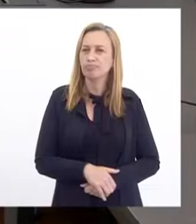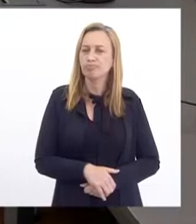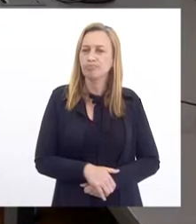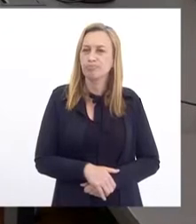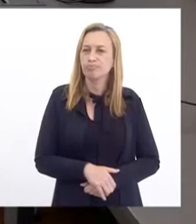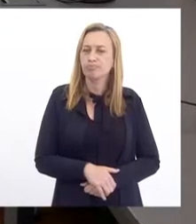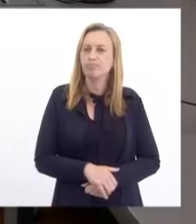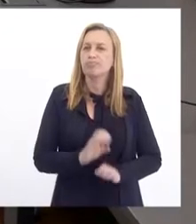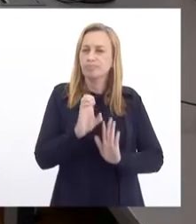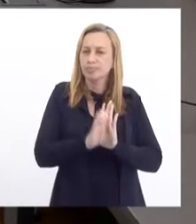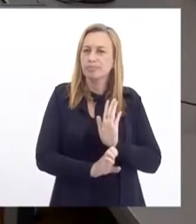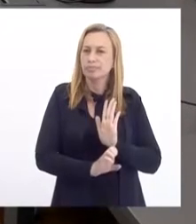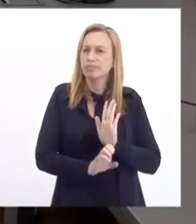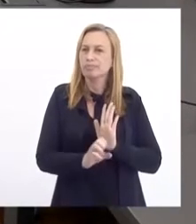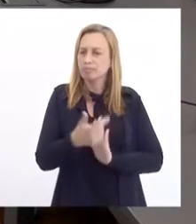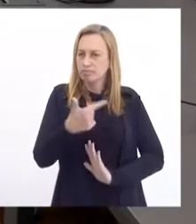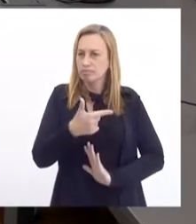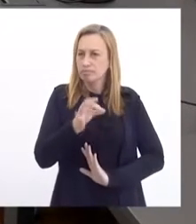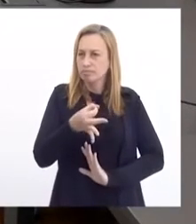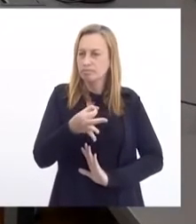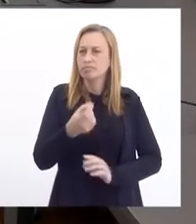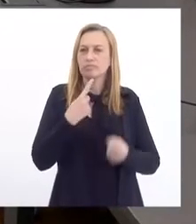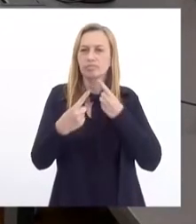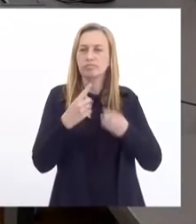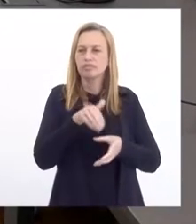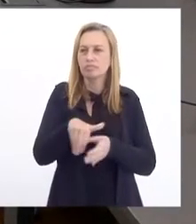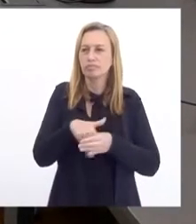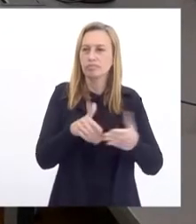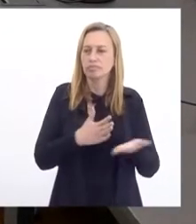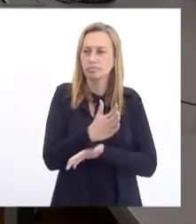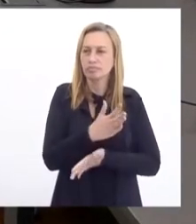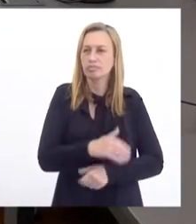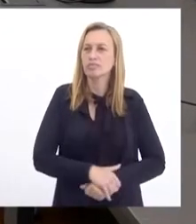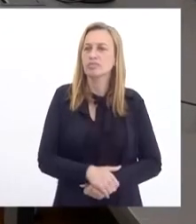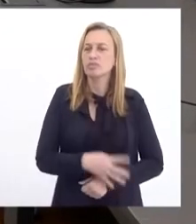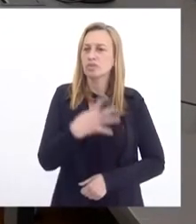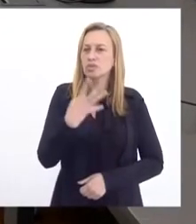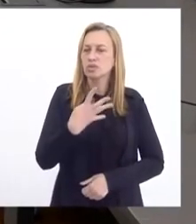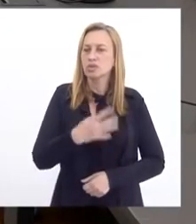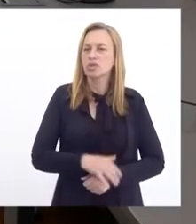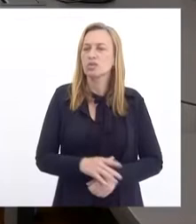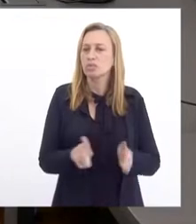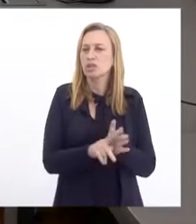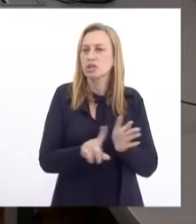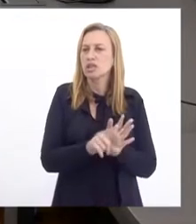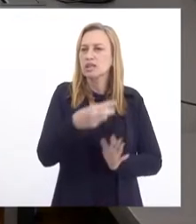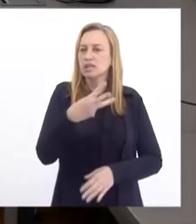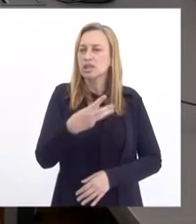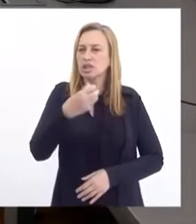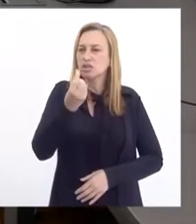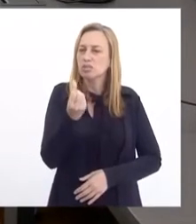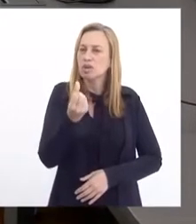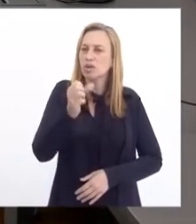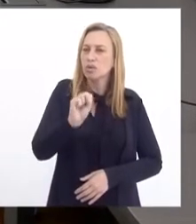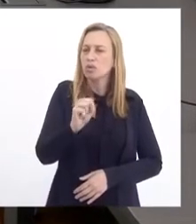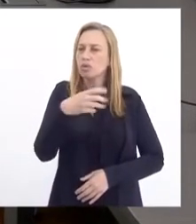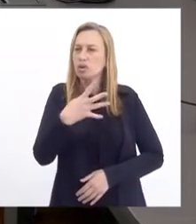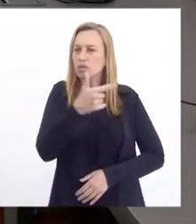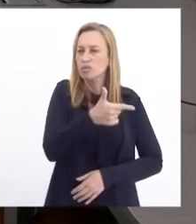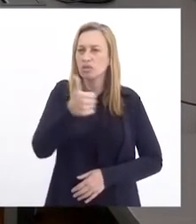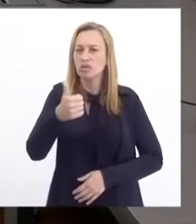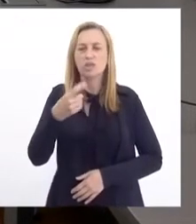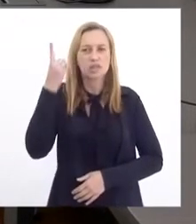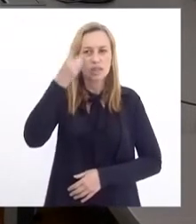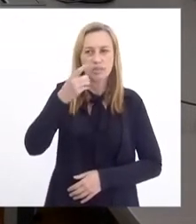E a emenda 2 está correta. A 2 está correta. Em discussão e votação, aprovado. 4. Projeto de lei 3684/2021, autoria do deputado